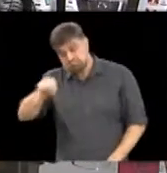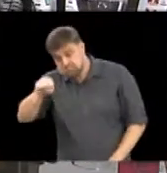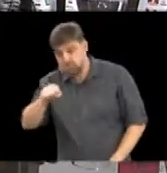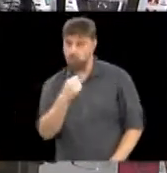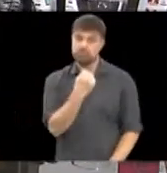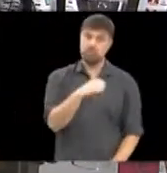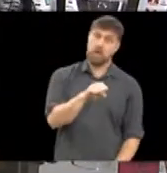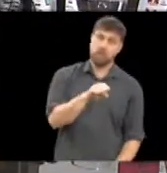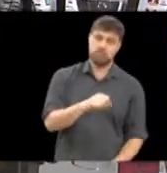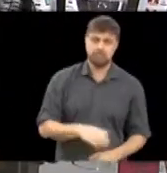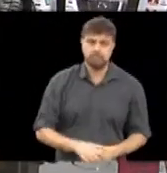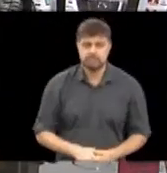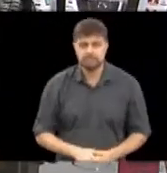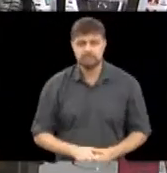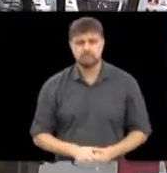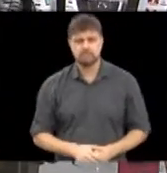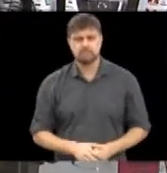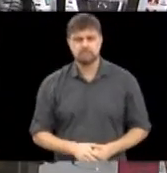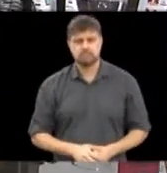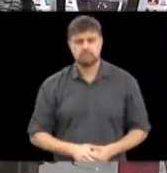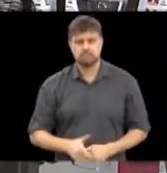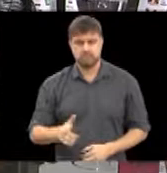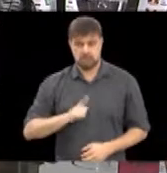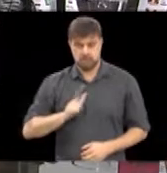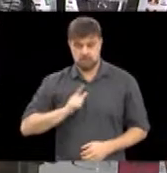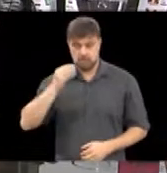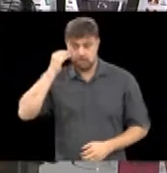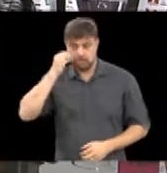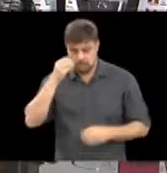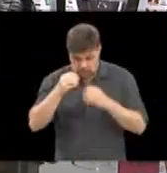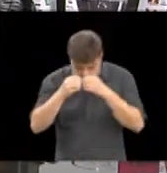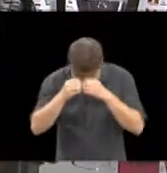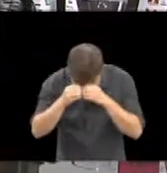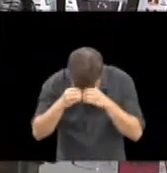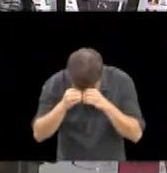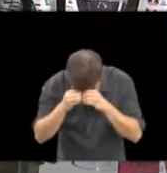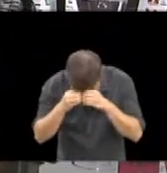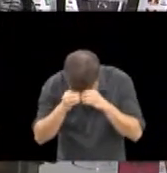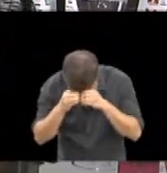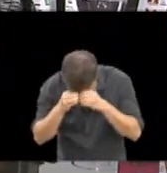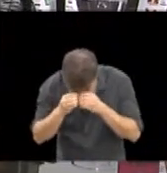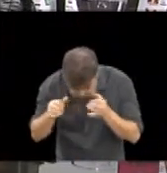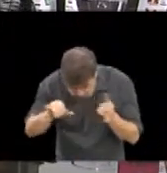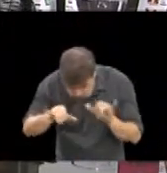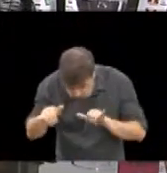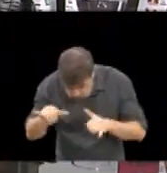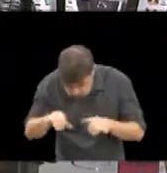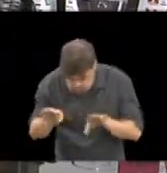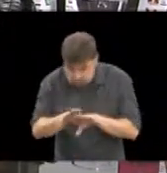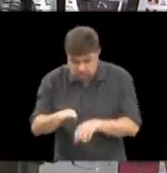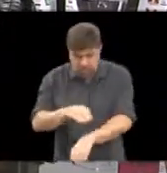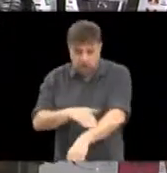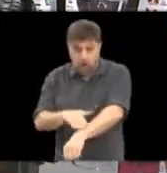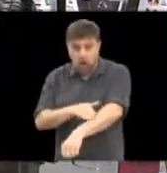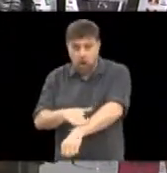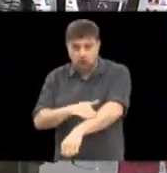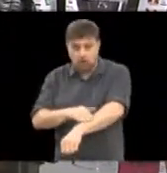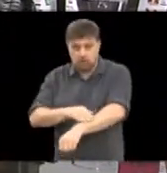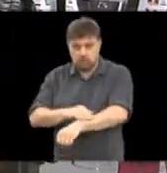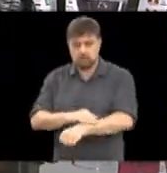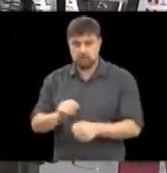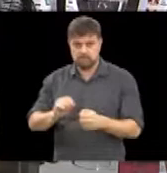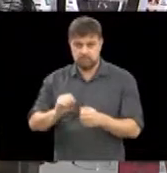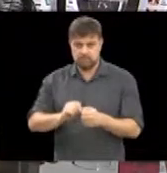resposta do paciente. Tem os testes laboratoriais, tem os testes de